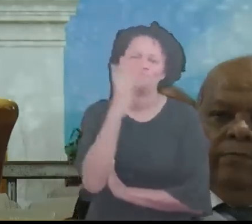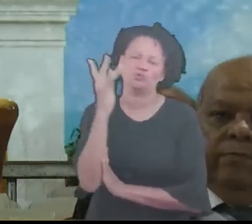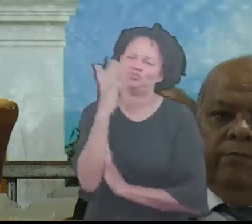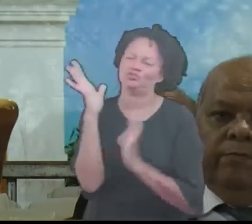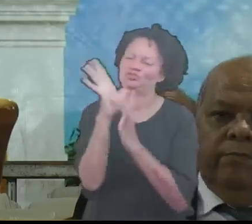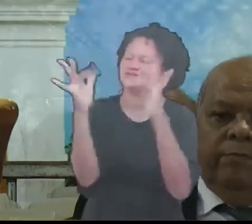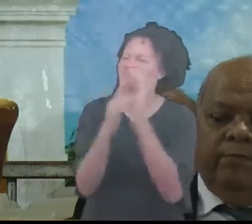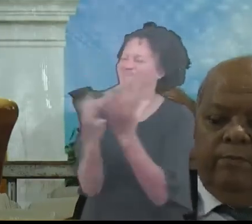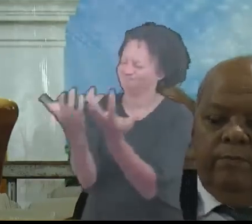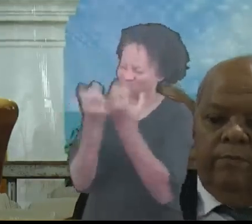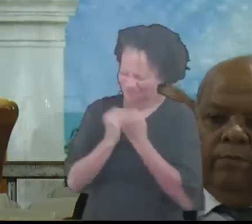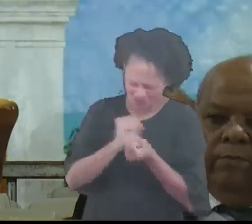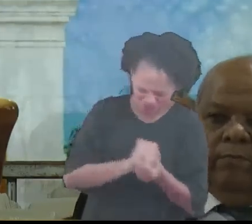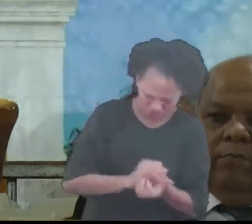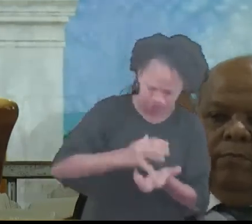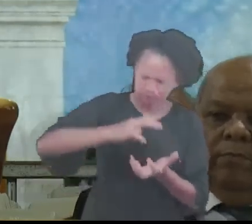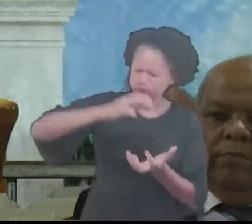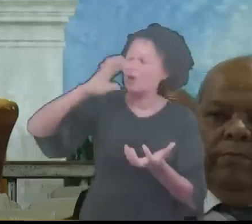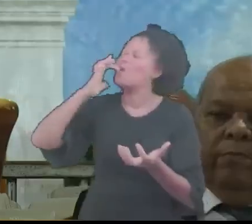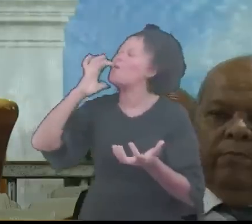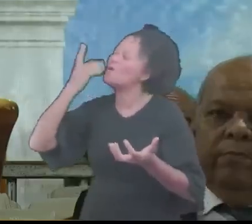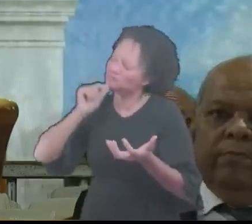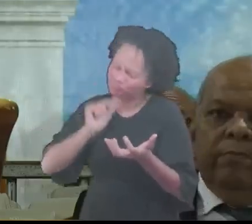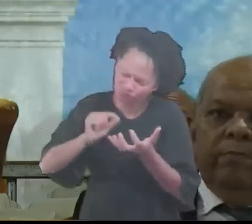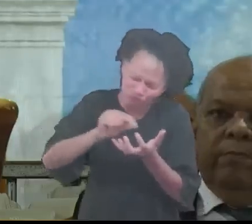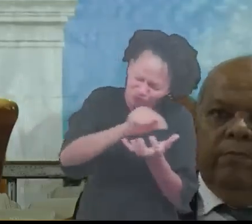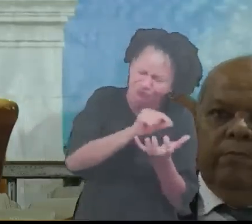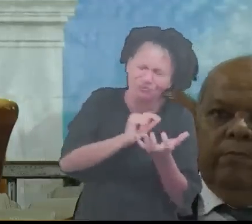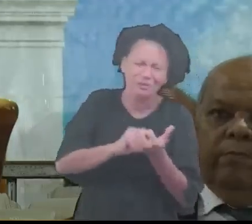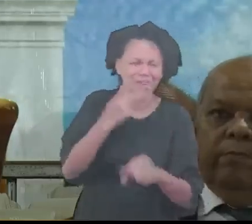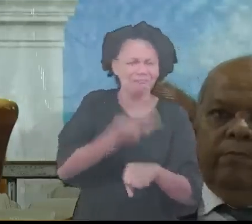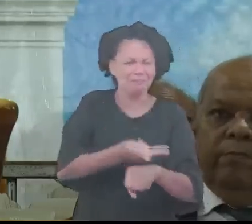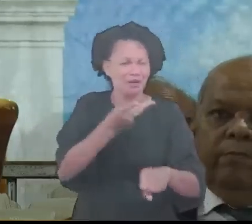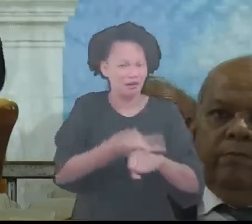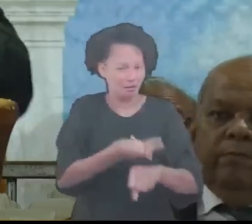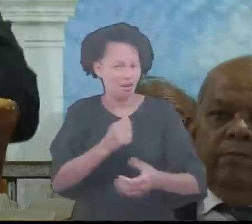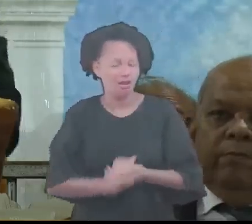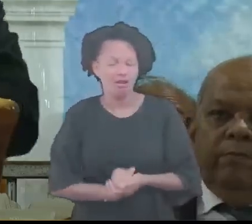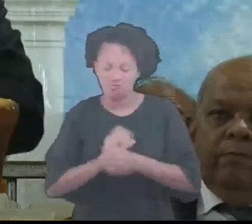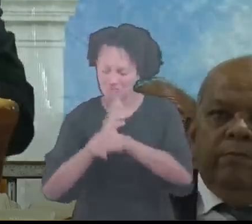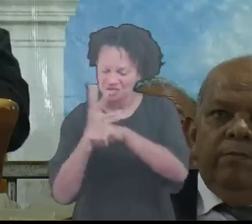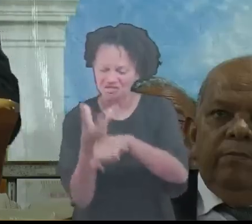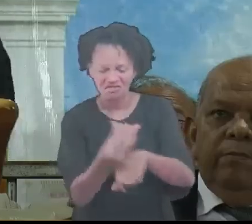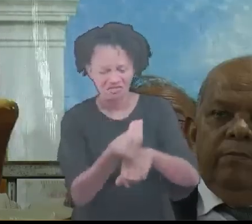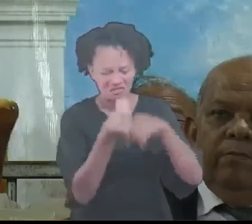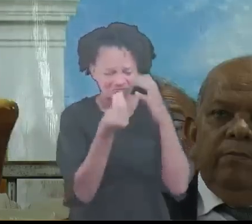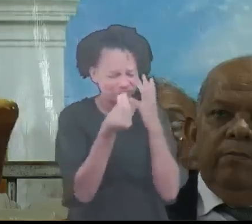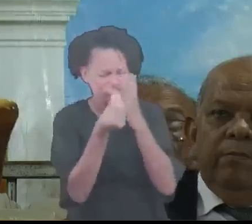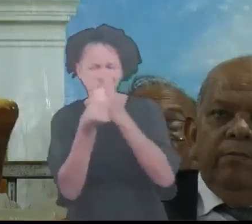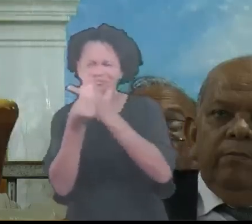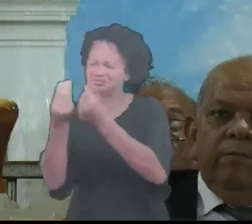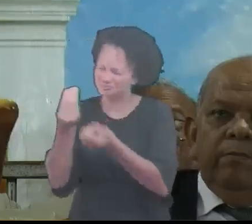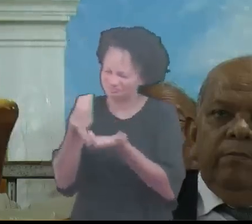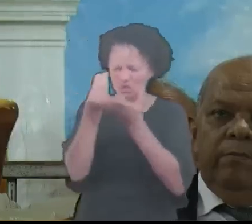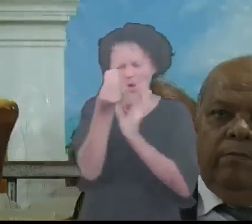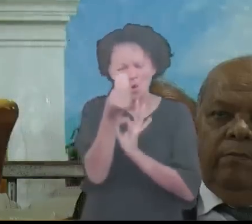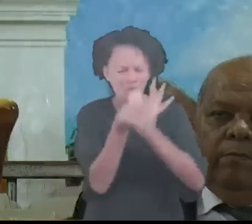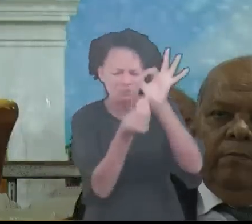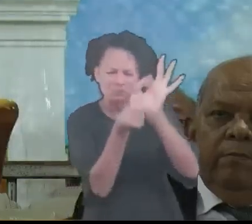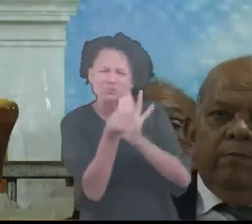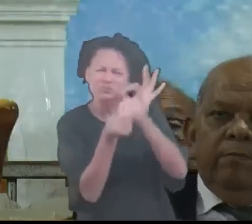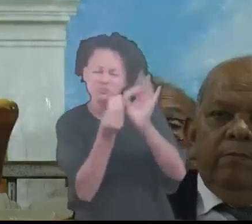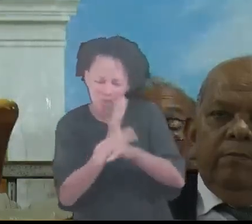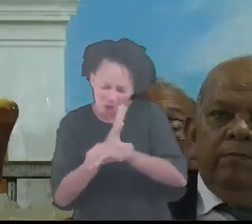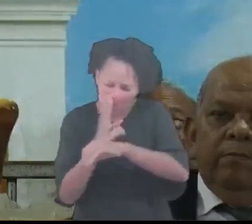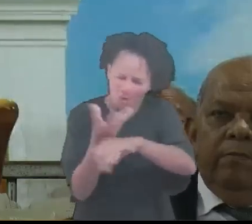ouro cravejada de prata. Uma igreja bonita, uma igreja adornada,